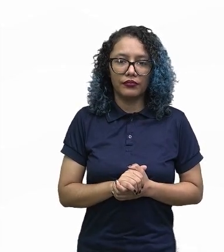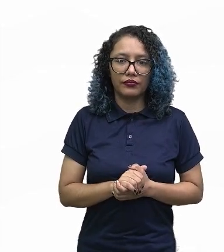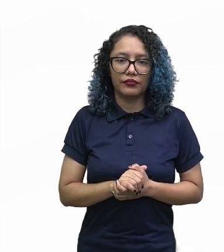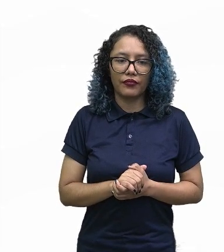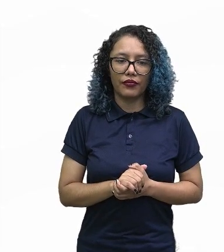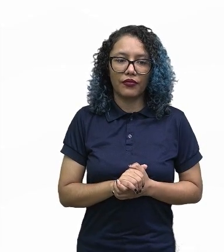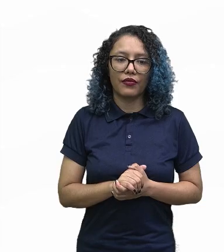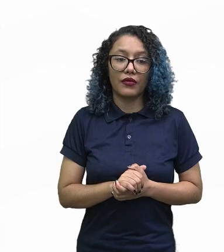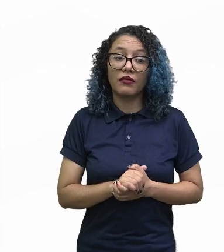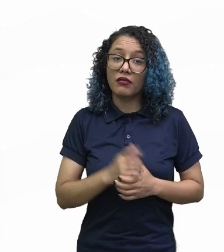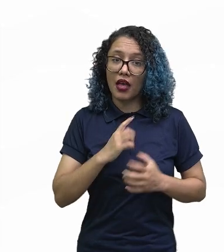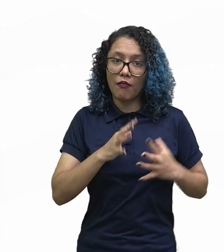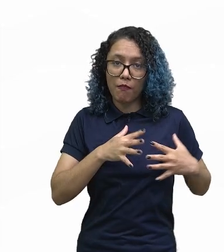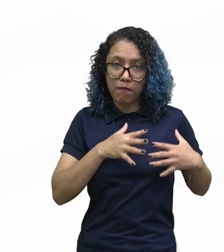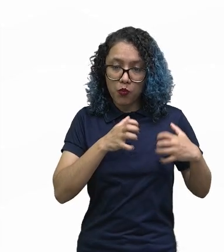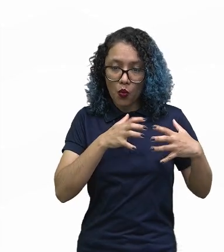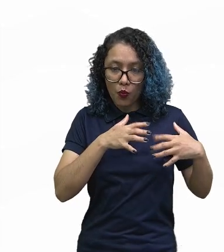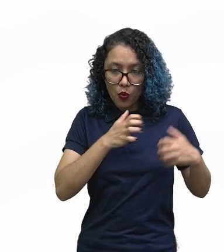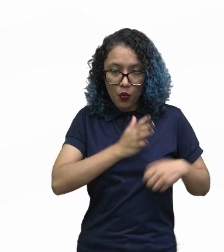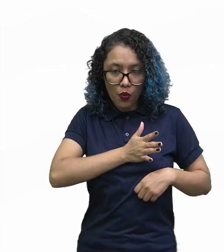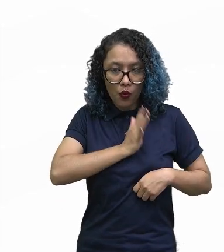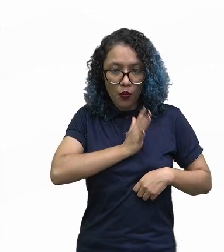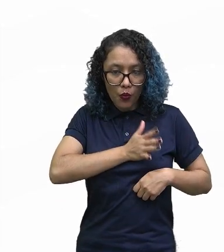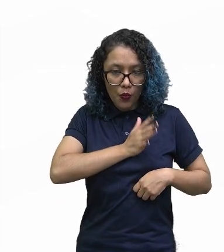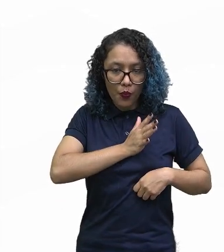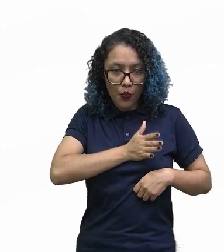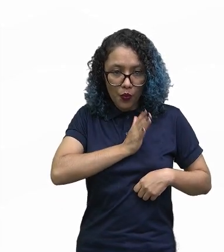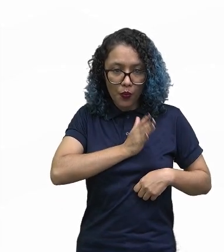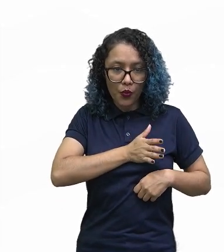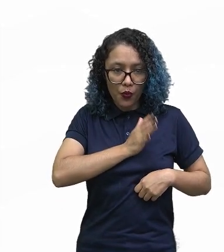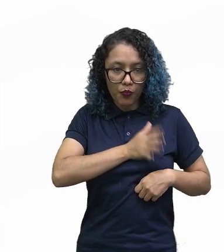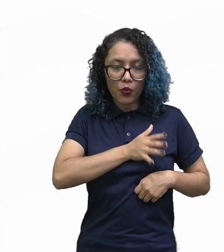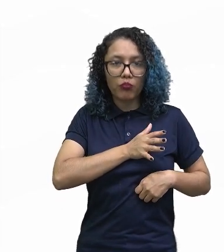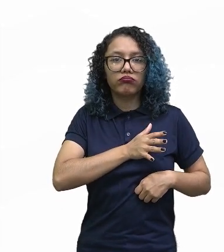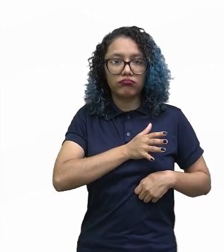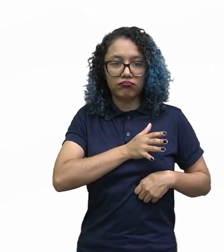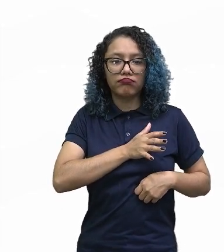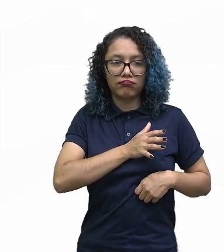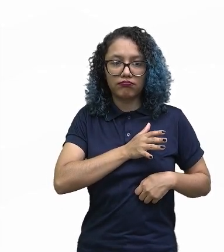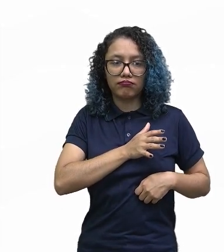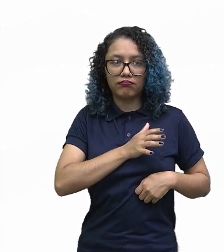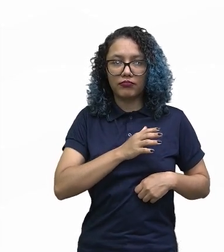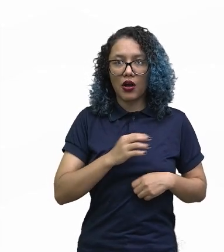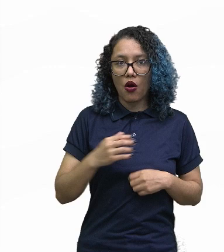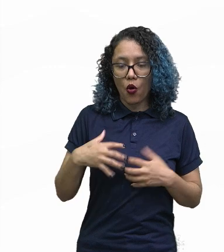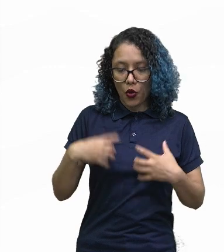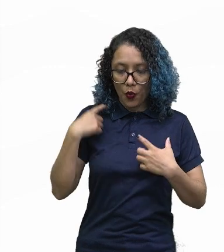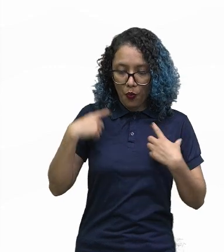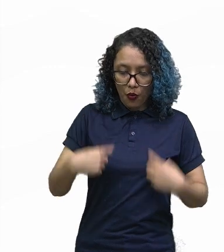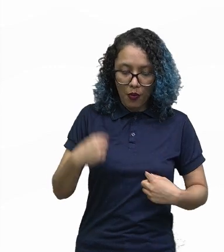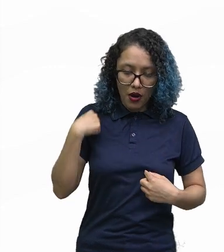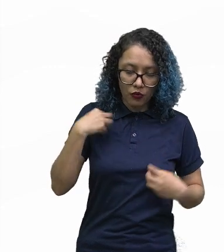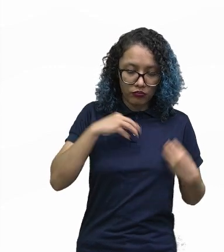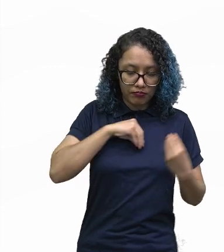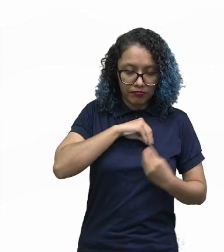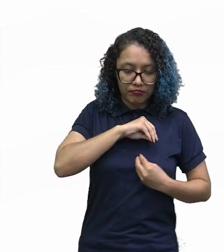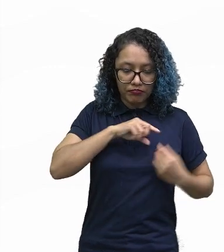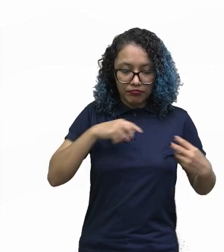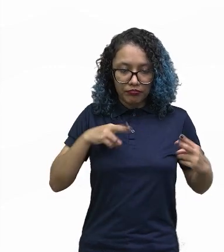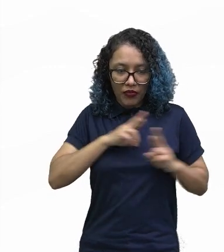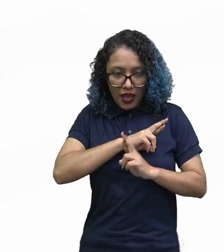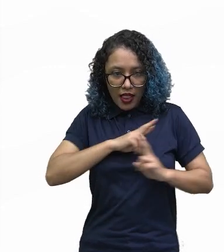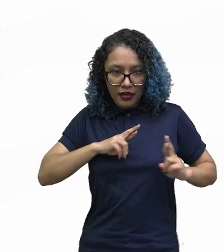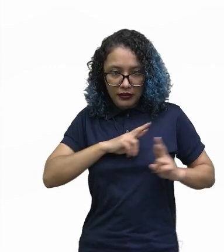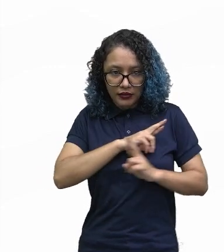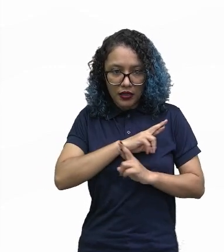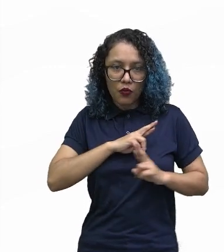bombeamento que acontece do coração para os pulmões, né, e vice-versa do pulmão para o coração. Então a gente tem aí a